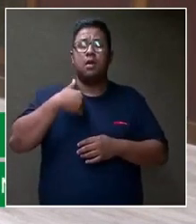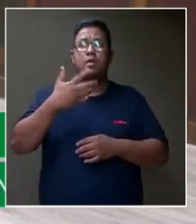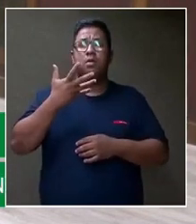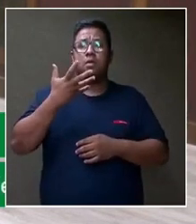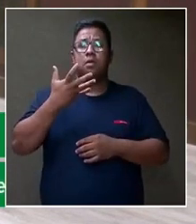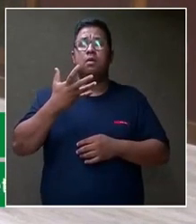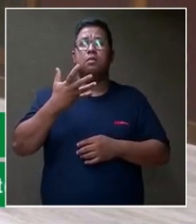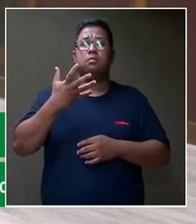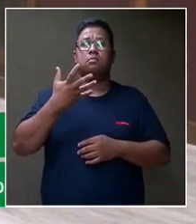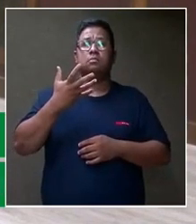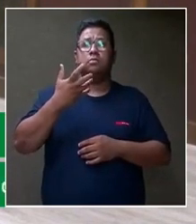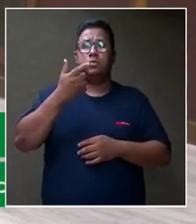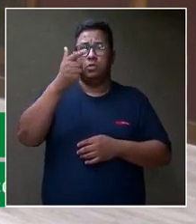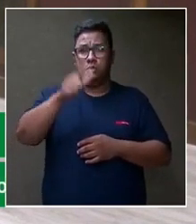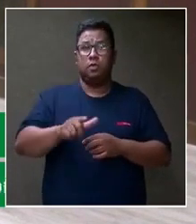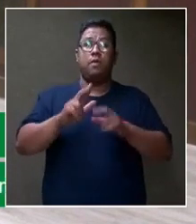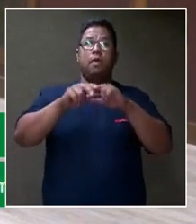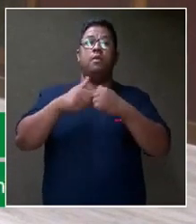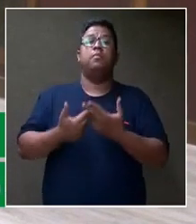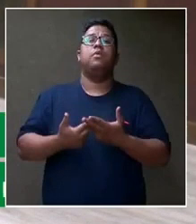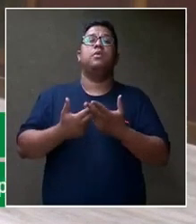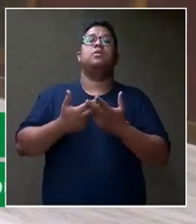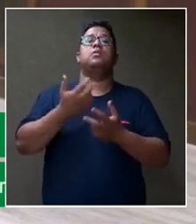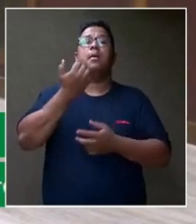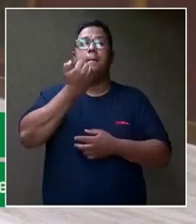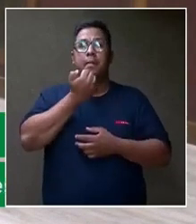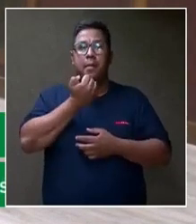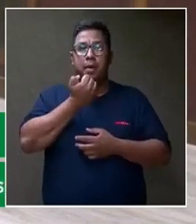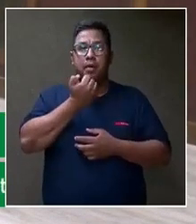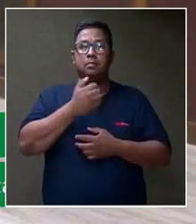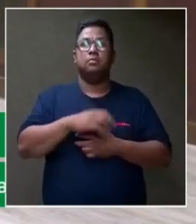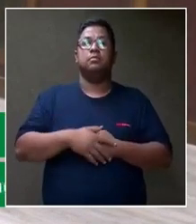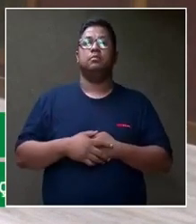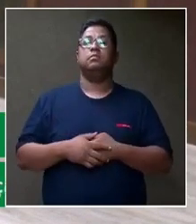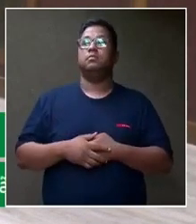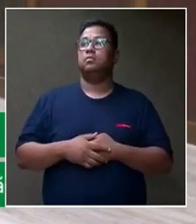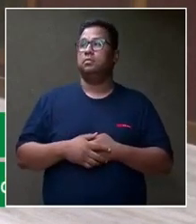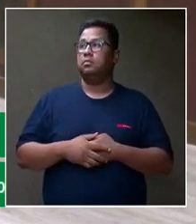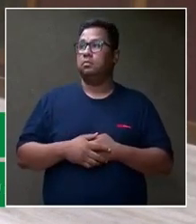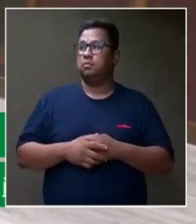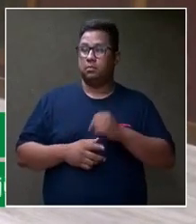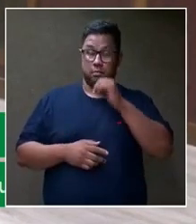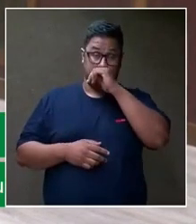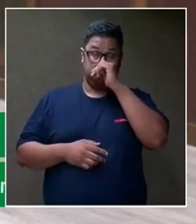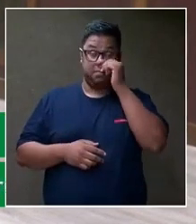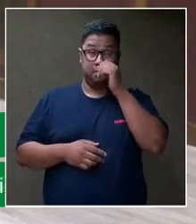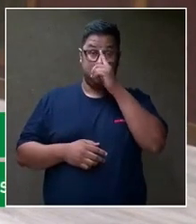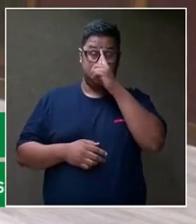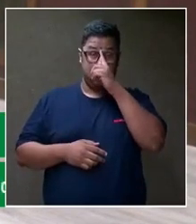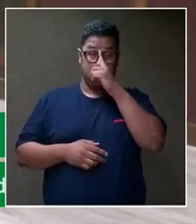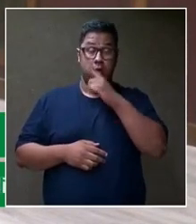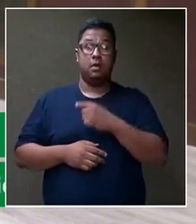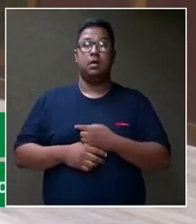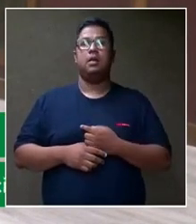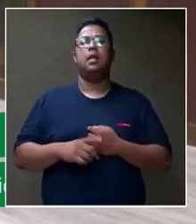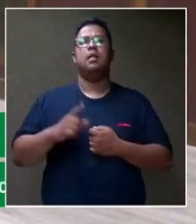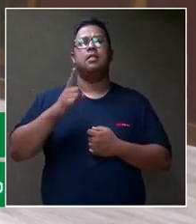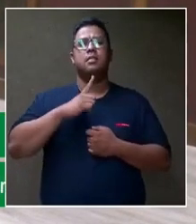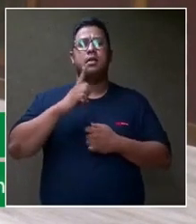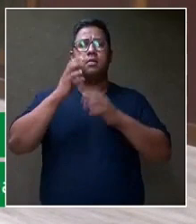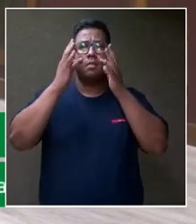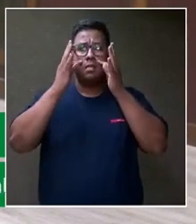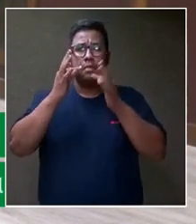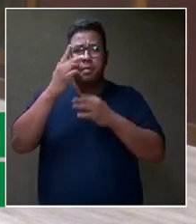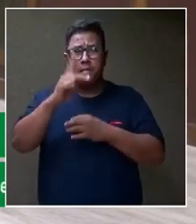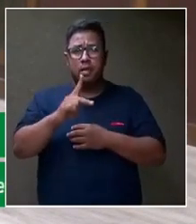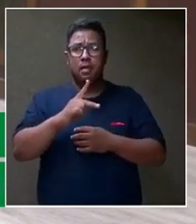passasse, excelência. É por isso que é gravado a instrução processual na fase de instrução. E lá consta o